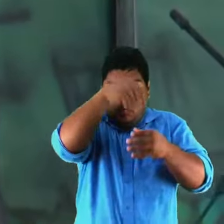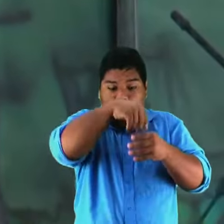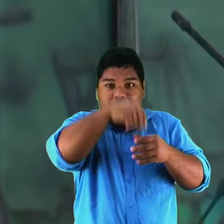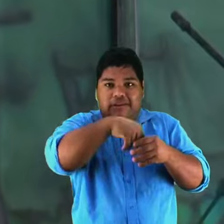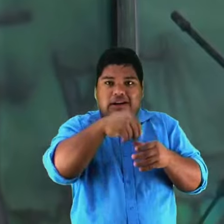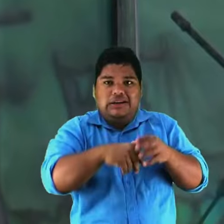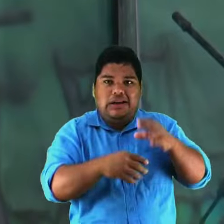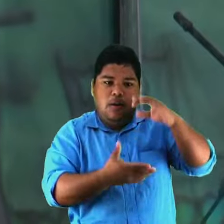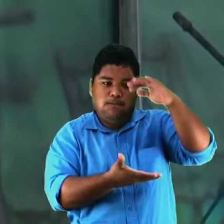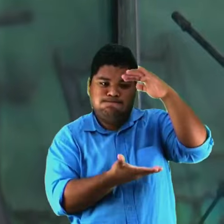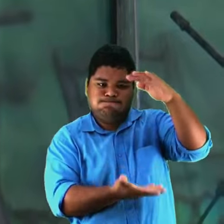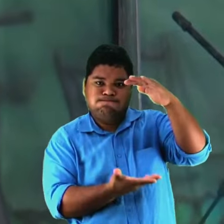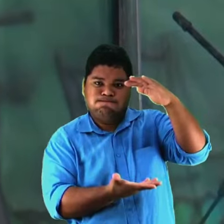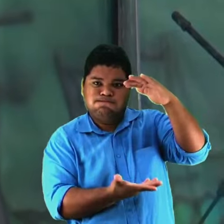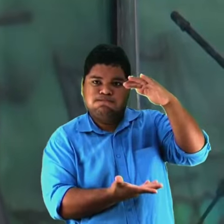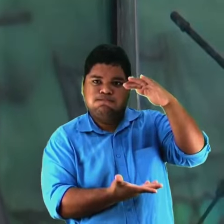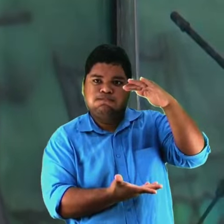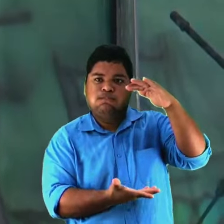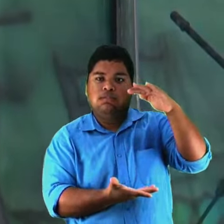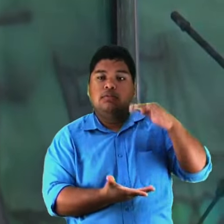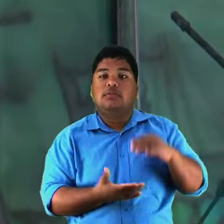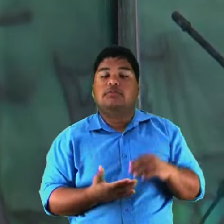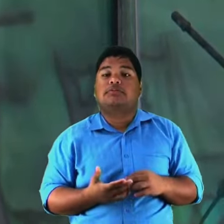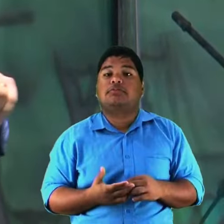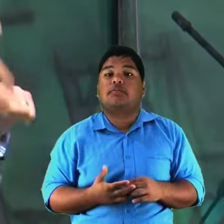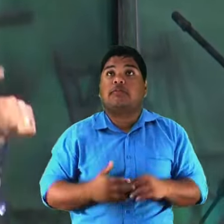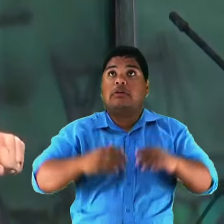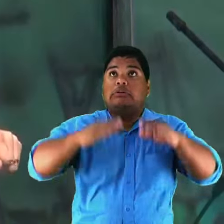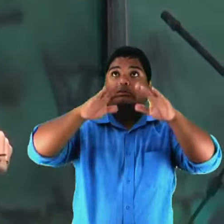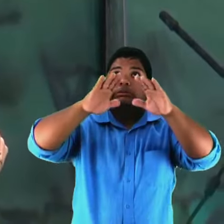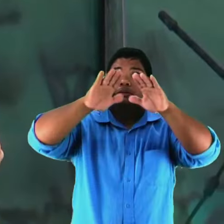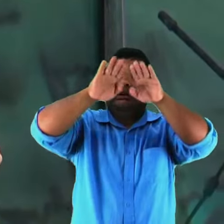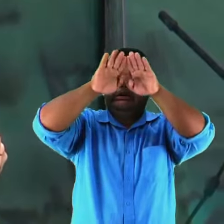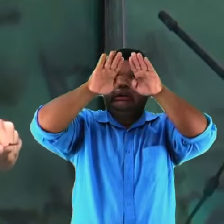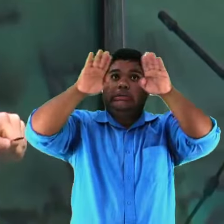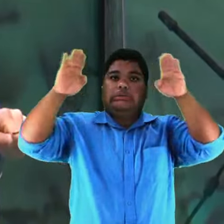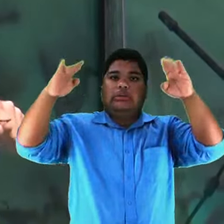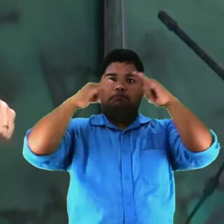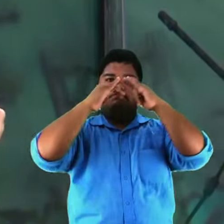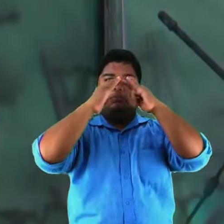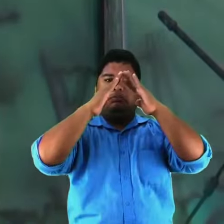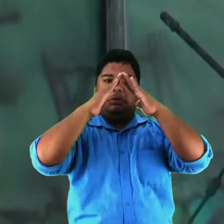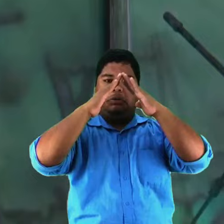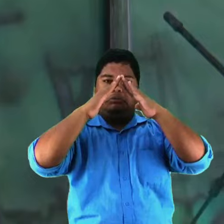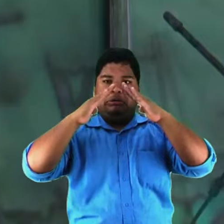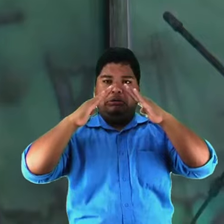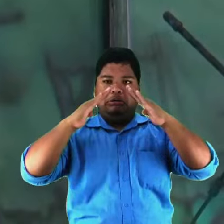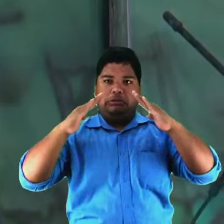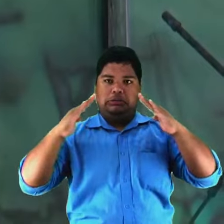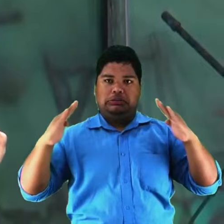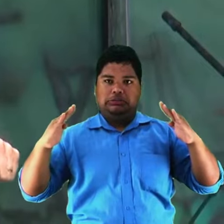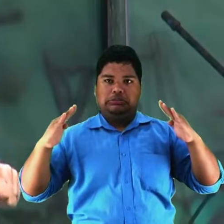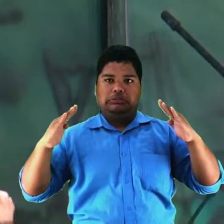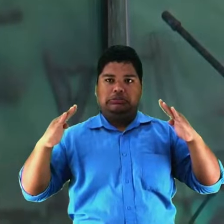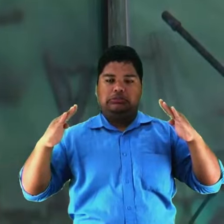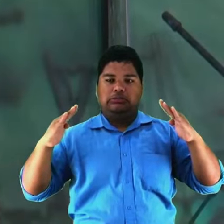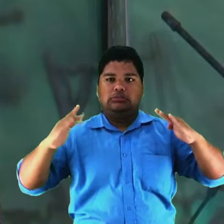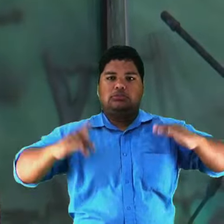quando enchia uma garrafa PET, ele subia no telhado da casa dele, abria uma telhazinha de barro, enfiava na laje da